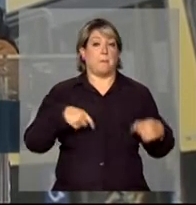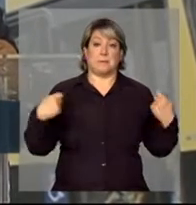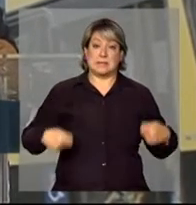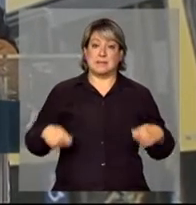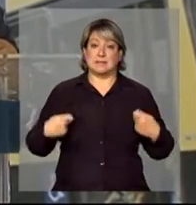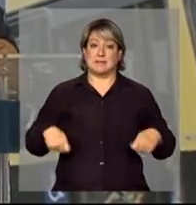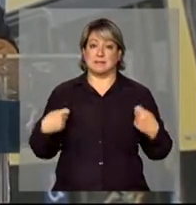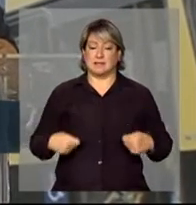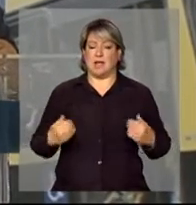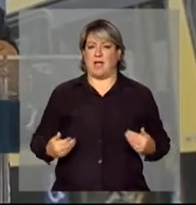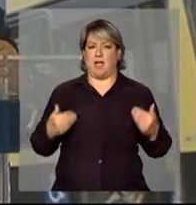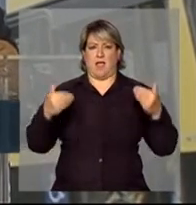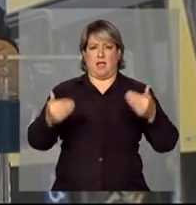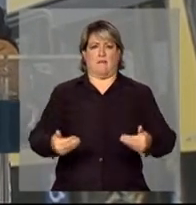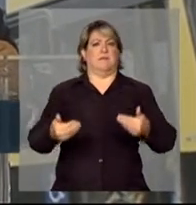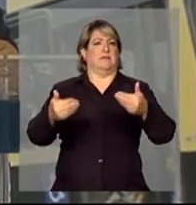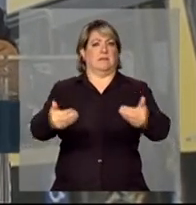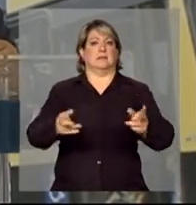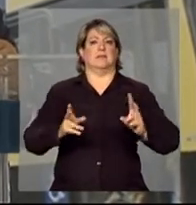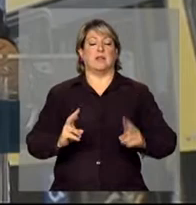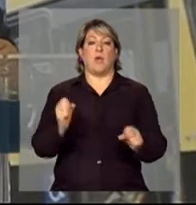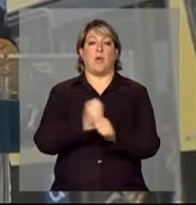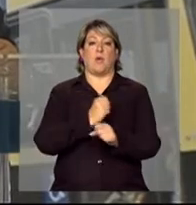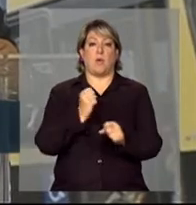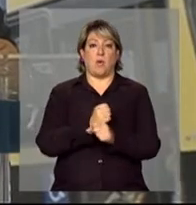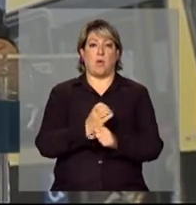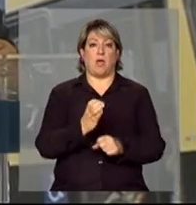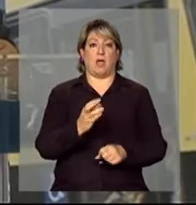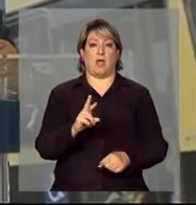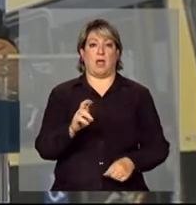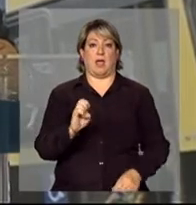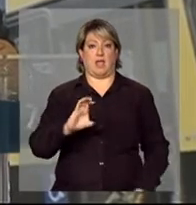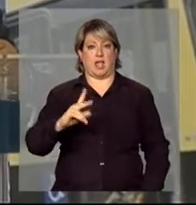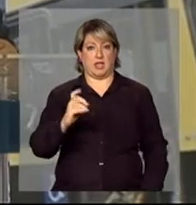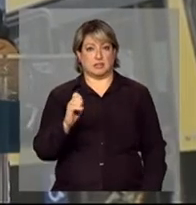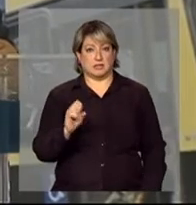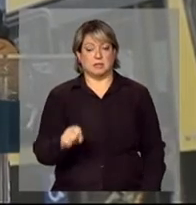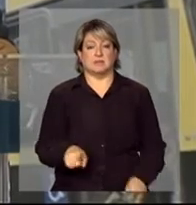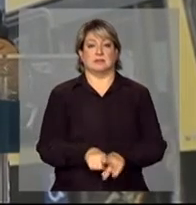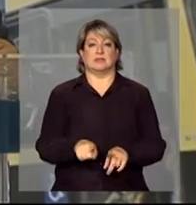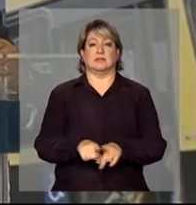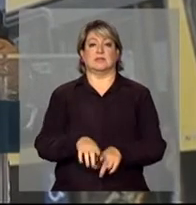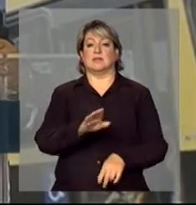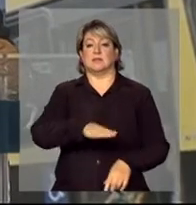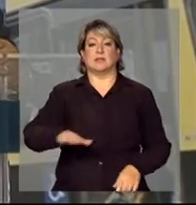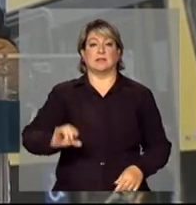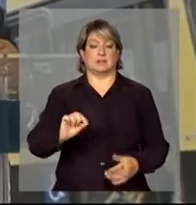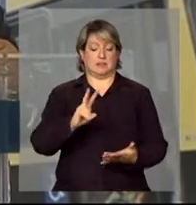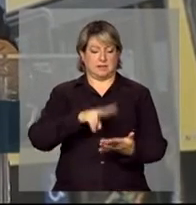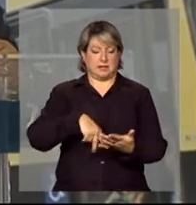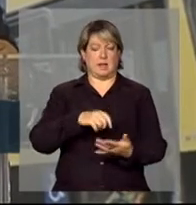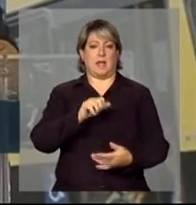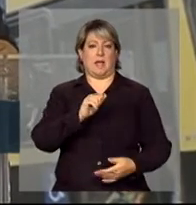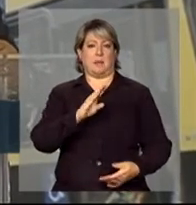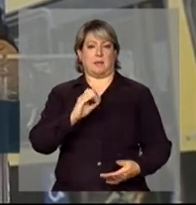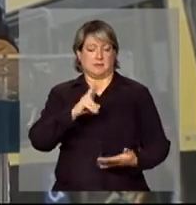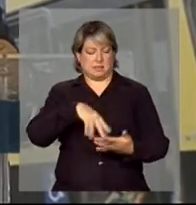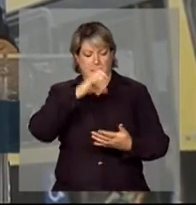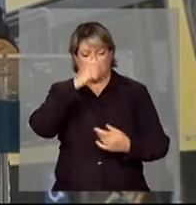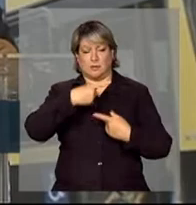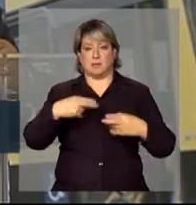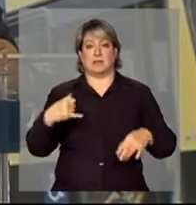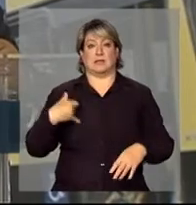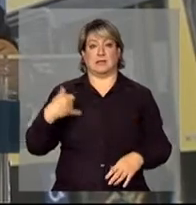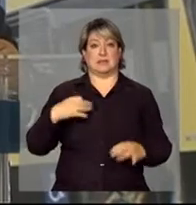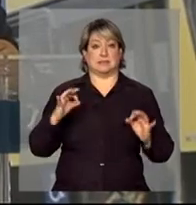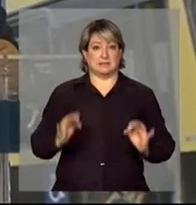precisamos avançar em relação à construção de creches, avançar em relação à alfabetização das crianças na idade certa, avançar em